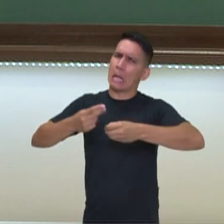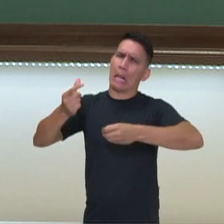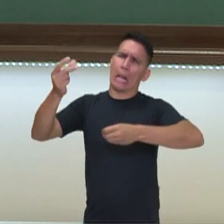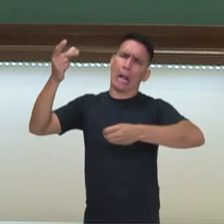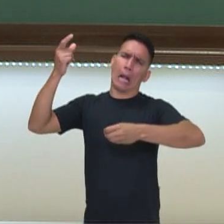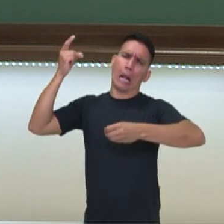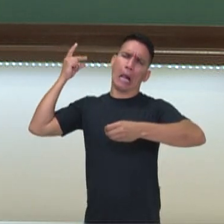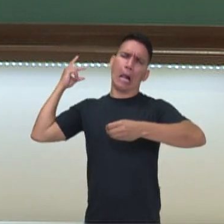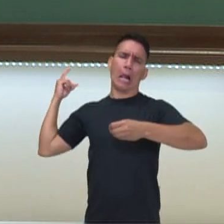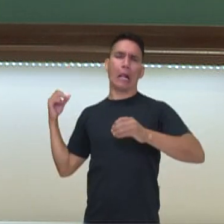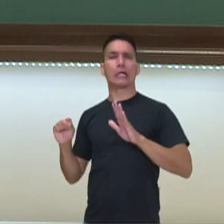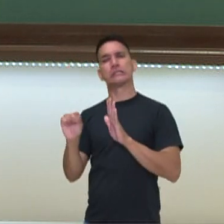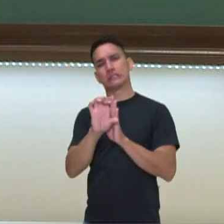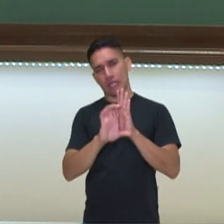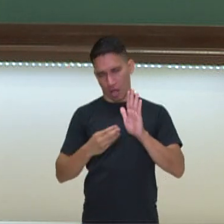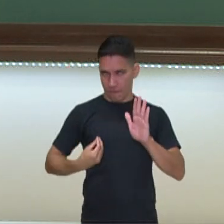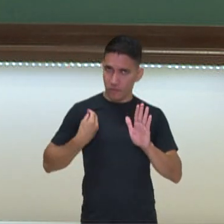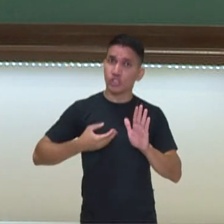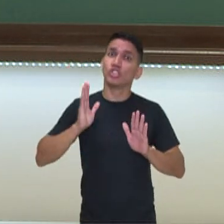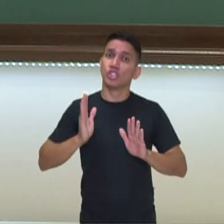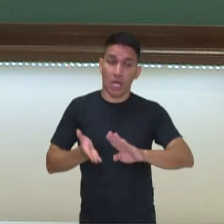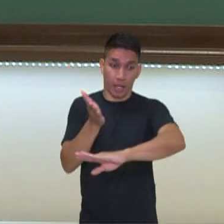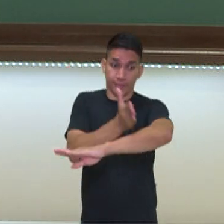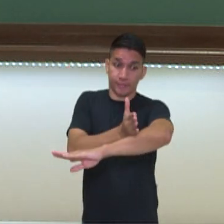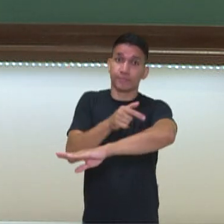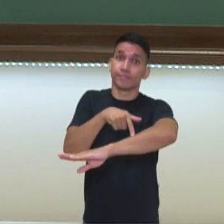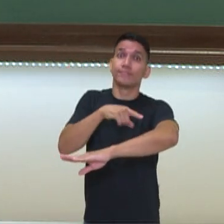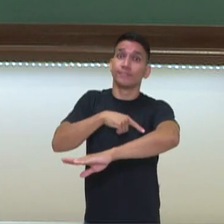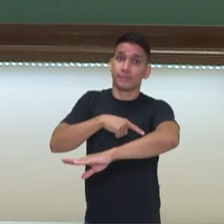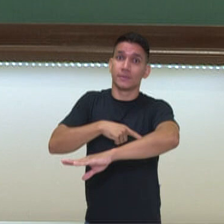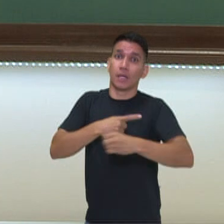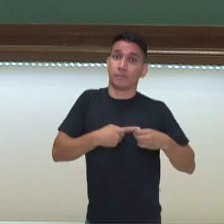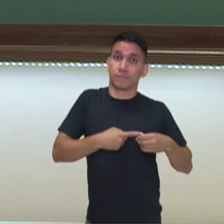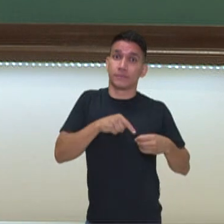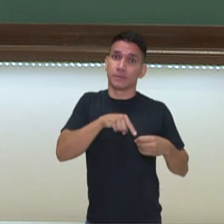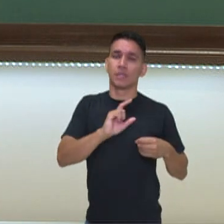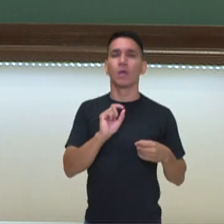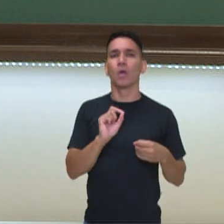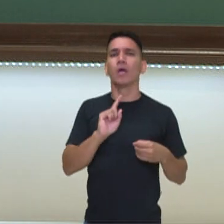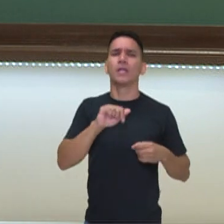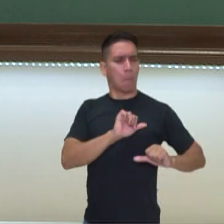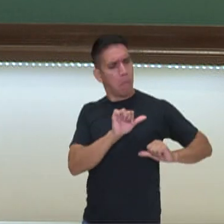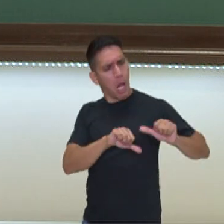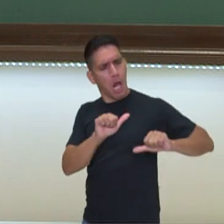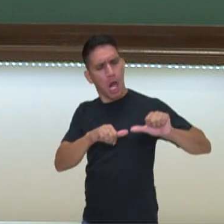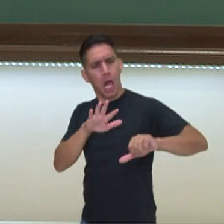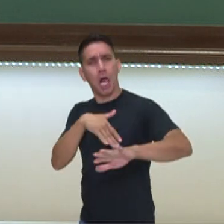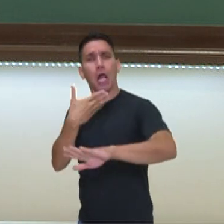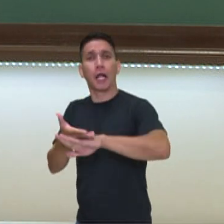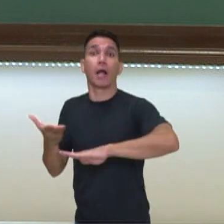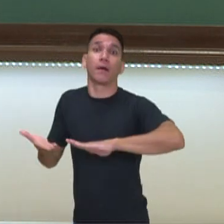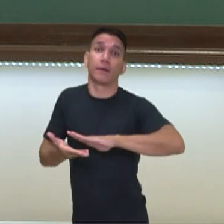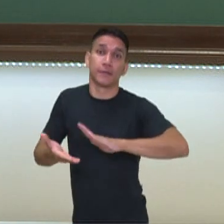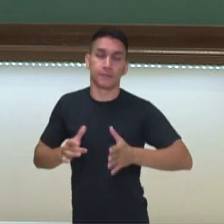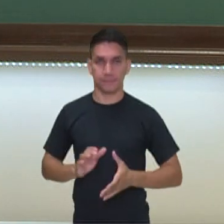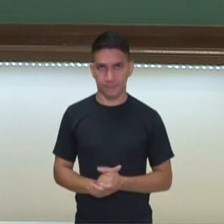de existência, que já existia na Idade Média, passou por mudanças desde a Idade Média até